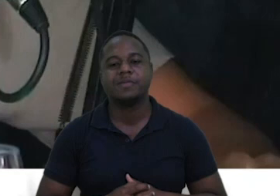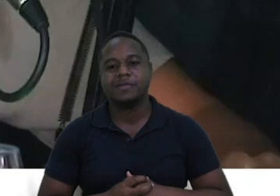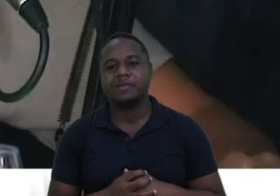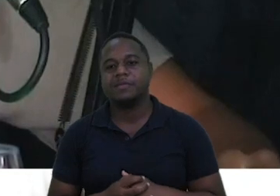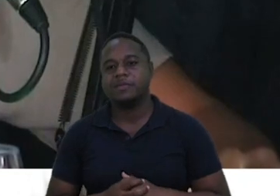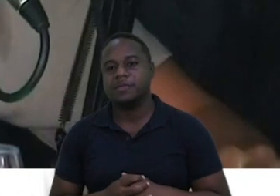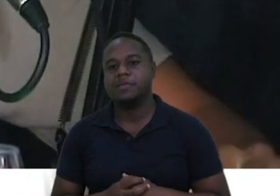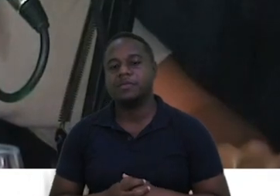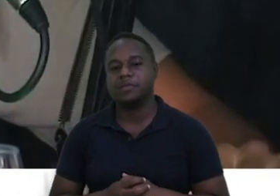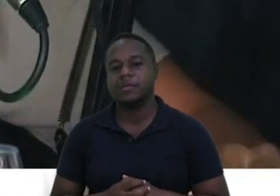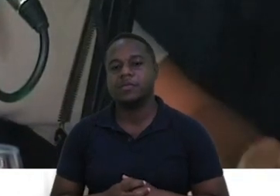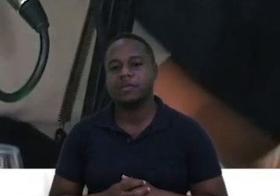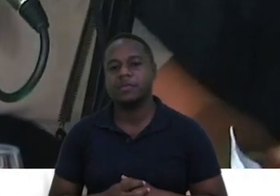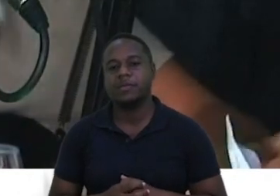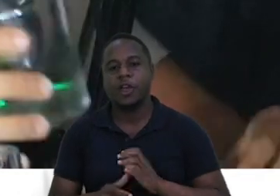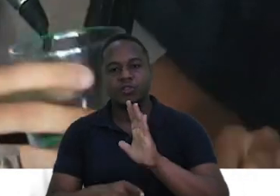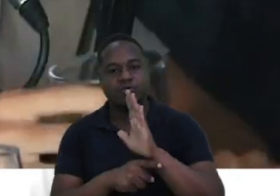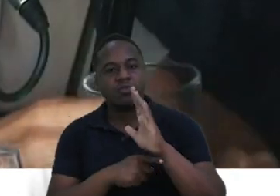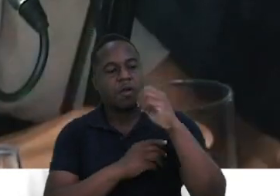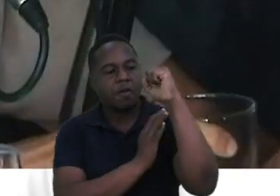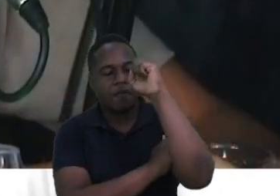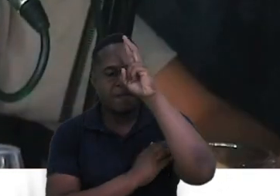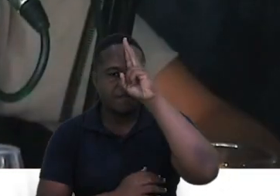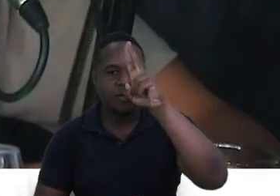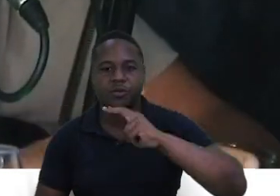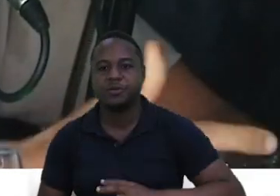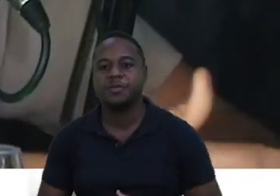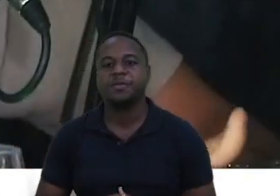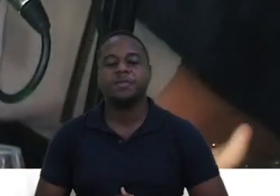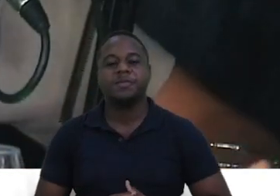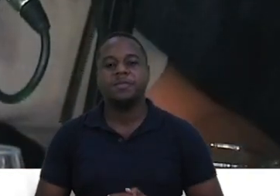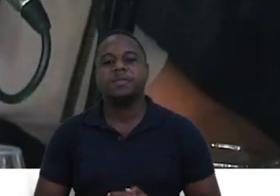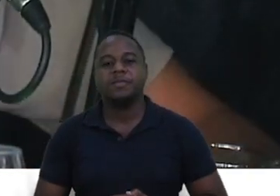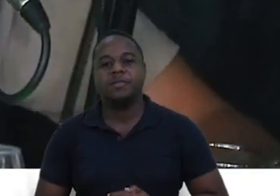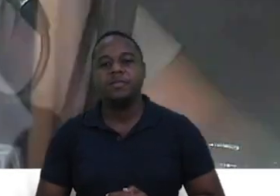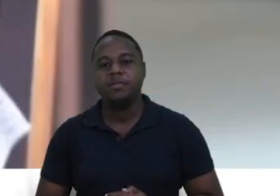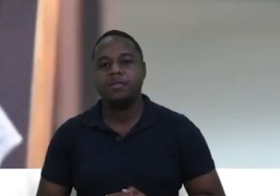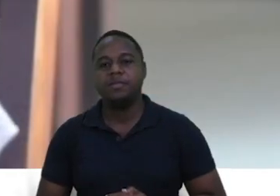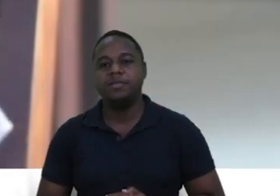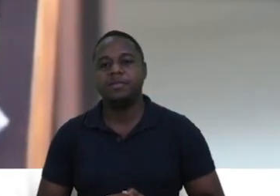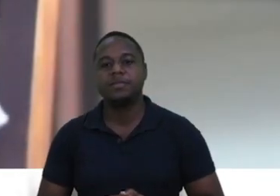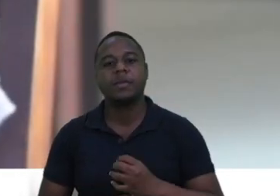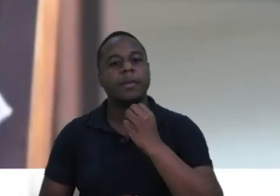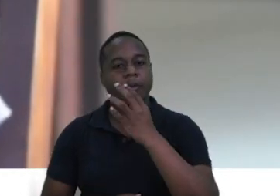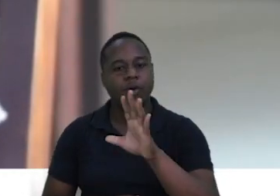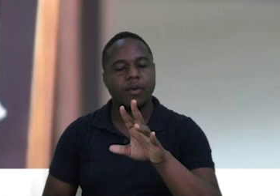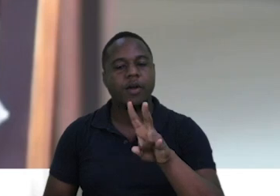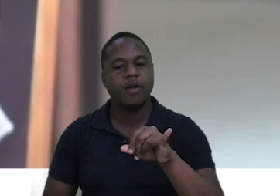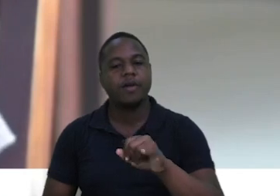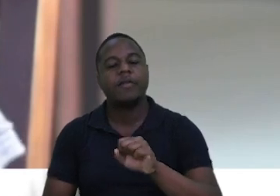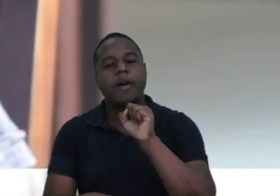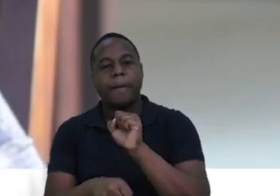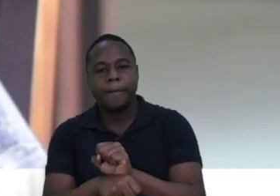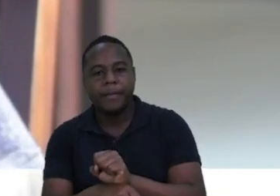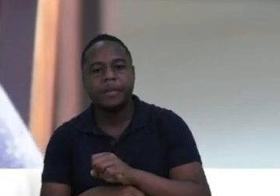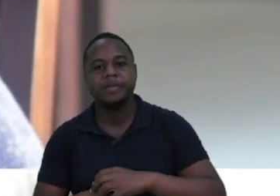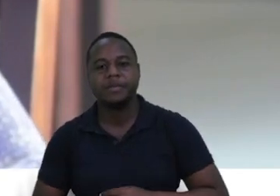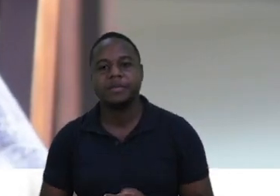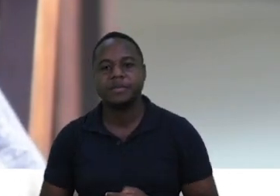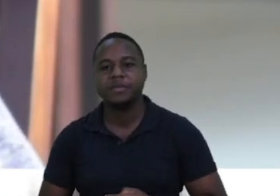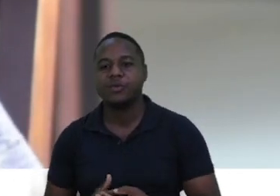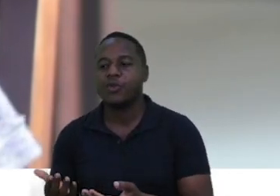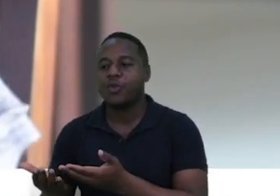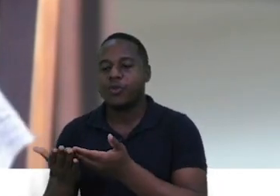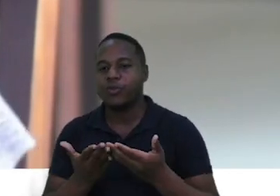É. É mesmo. Vamos junto. Vamos junto. Vamos junto. Bom, agora a gente vai fazer uma pausa, né? E convidar